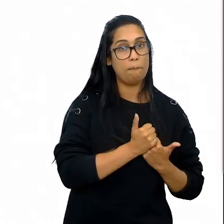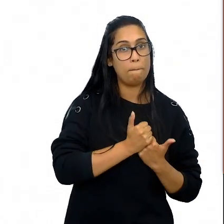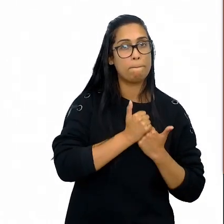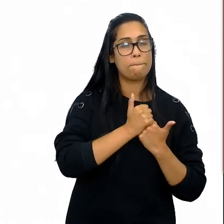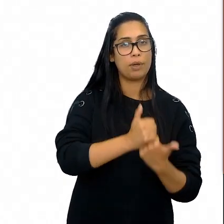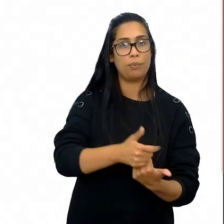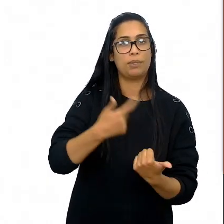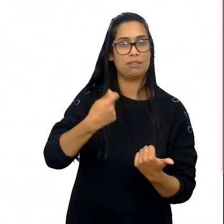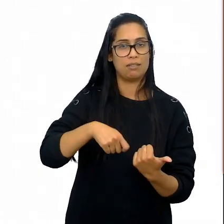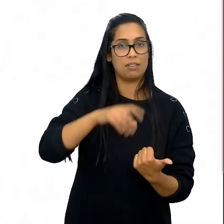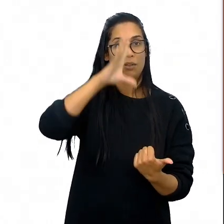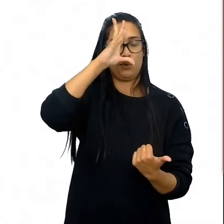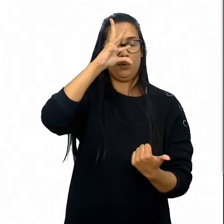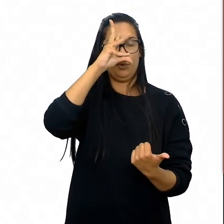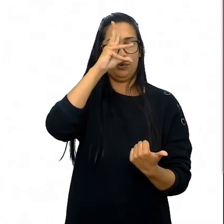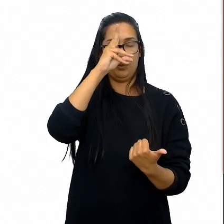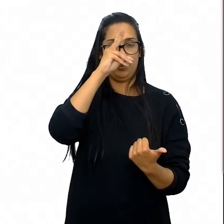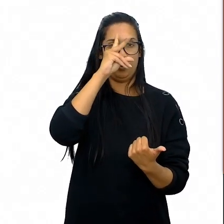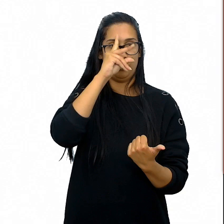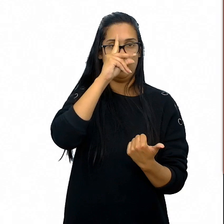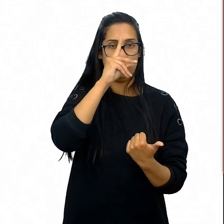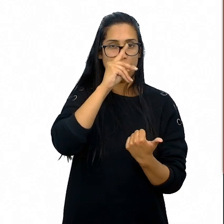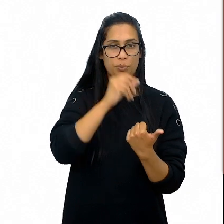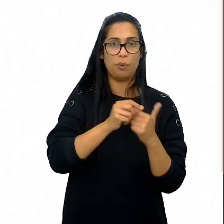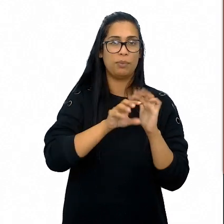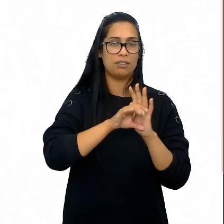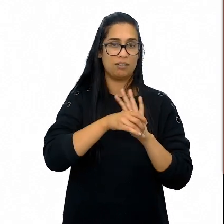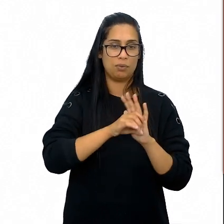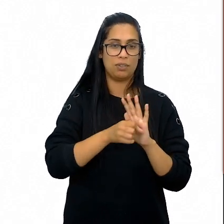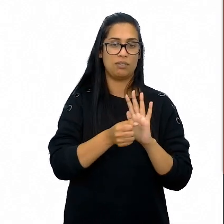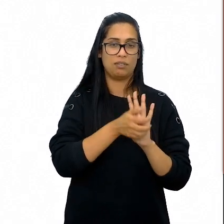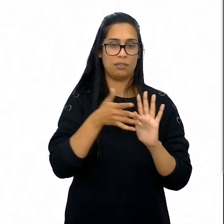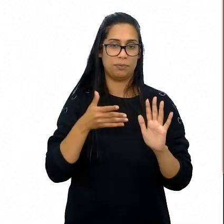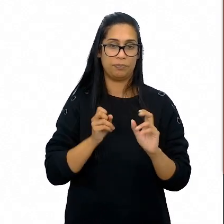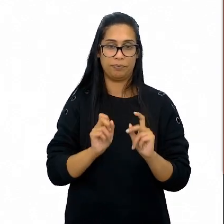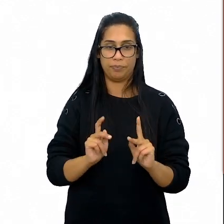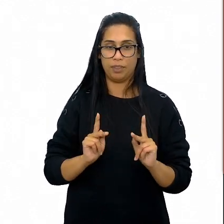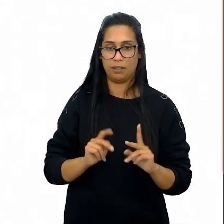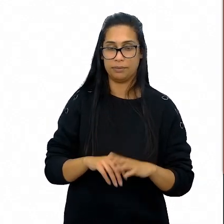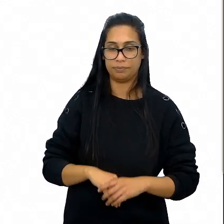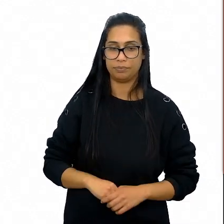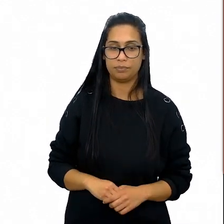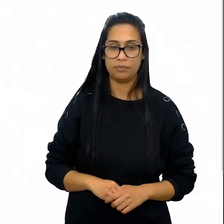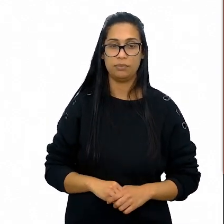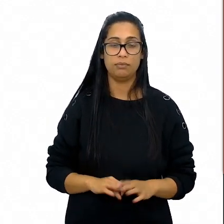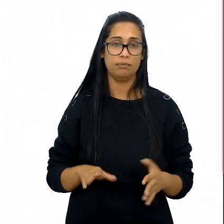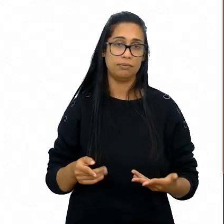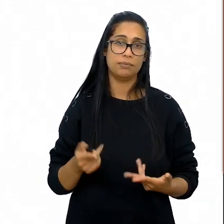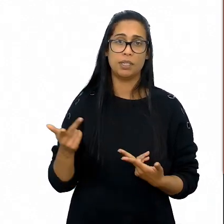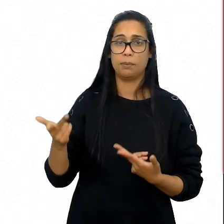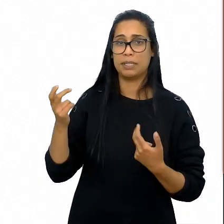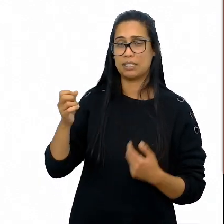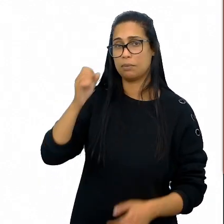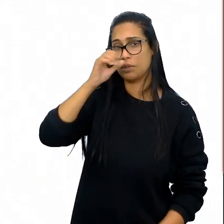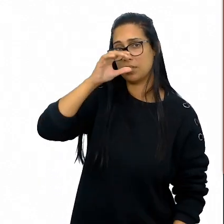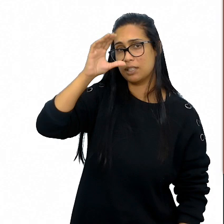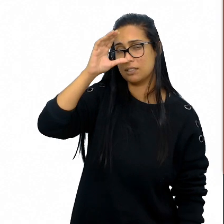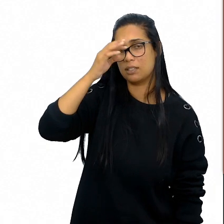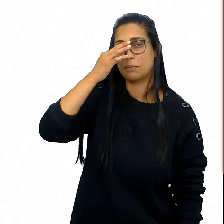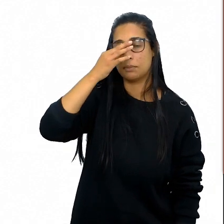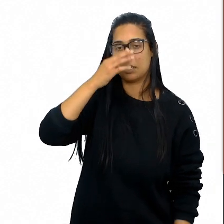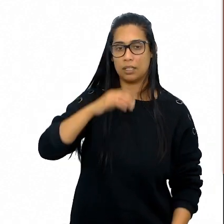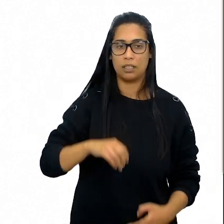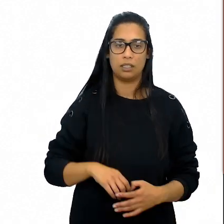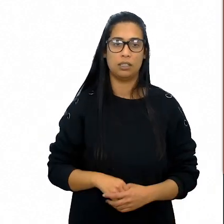extremamente importante Quando eu olho para o processo como um todo e aí então quando a gente olha para o conhecimento